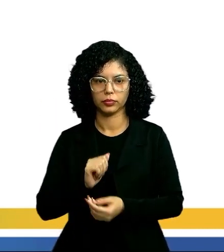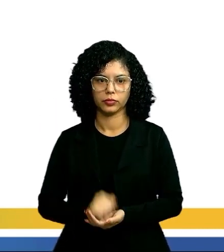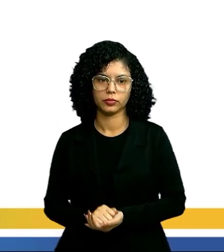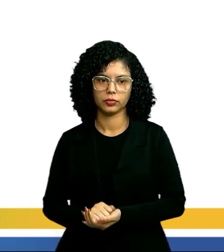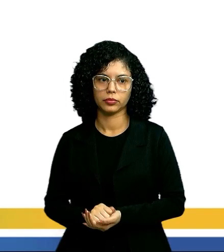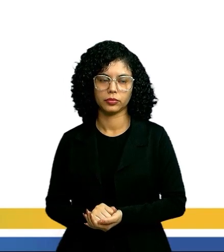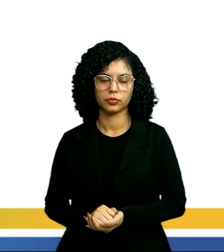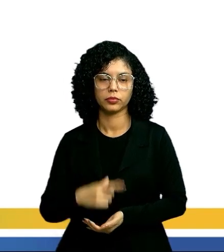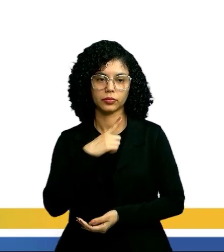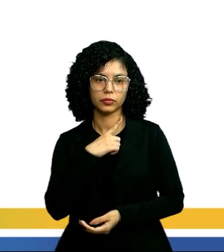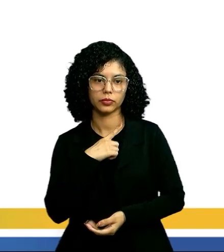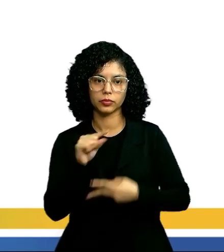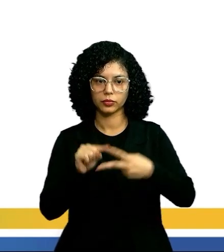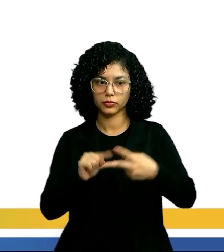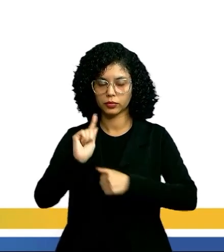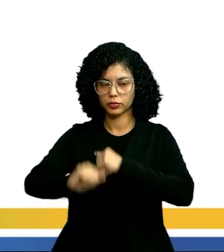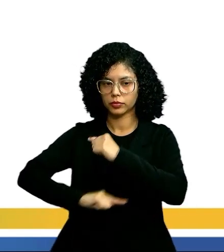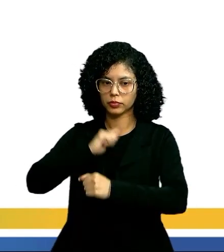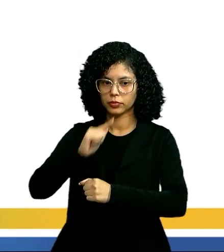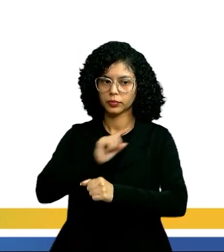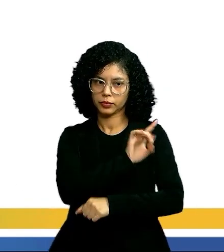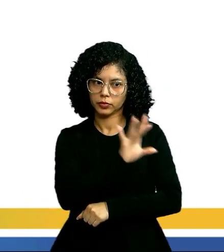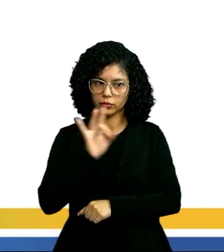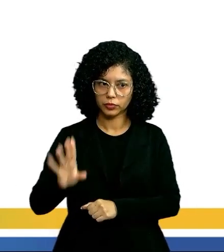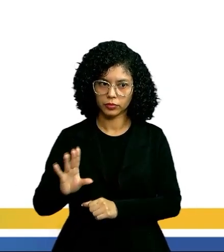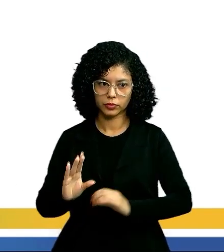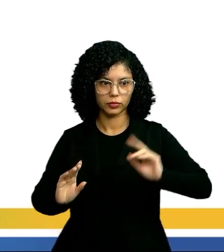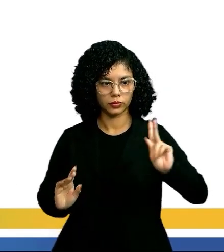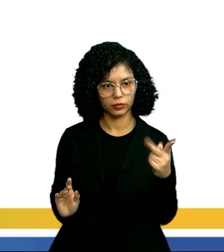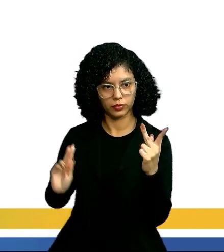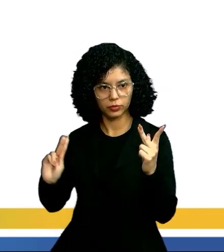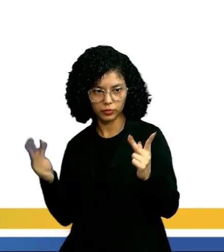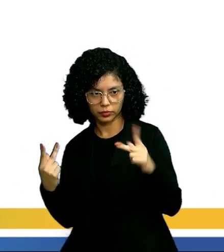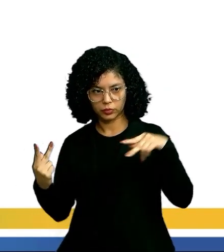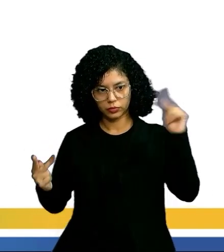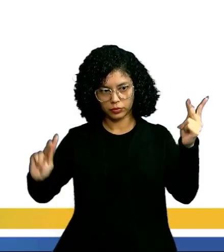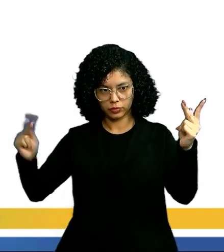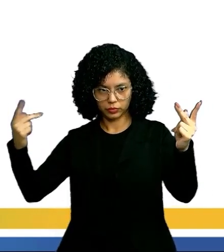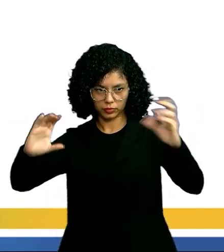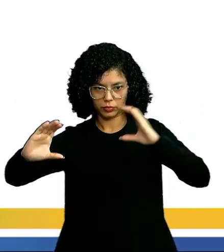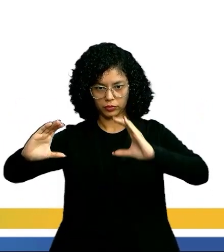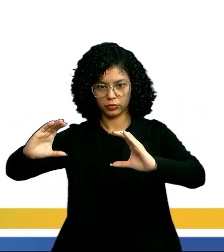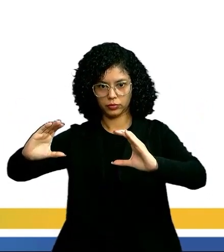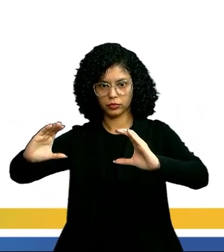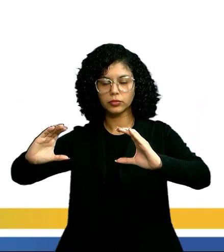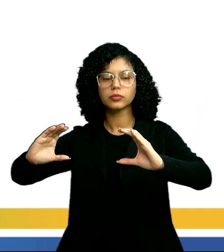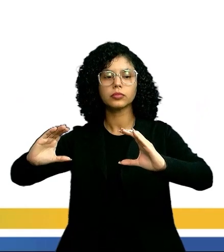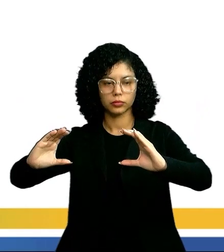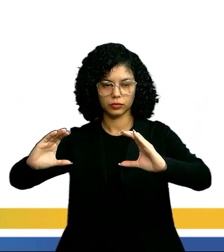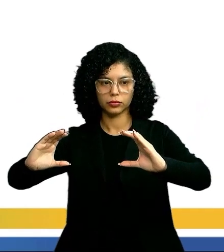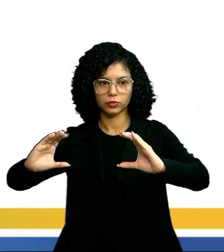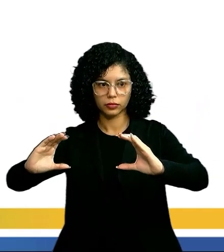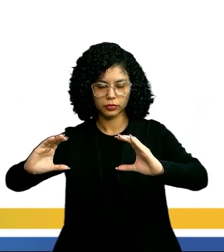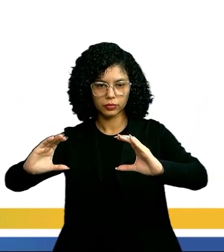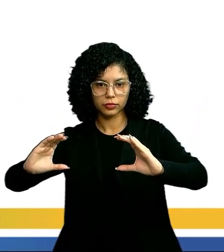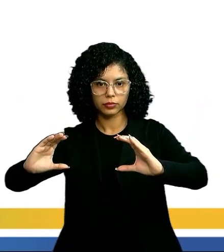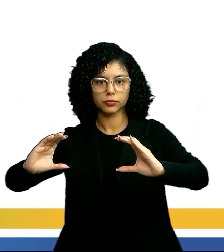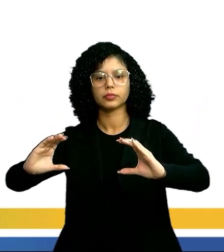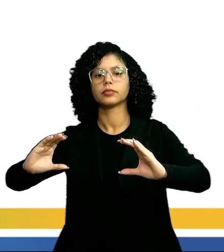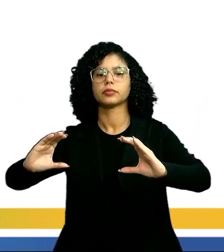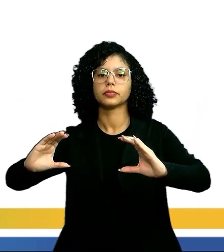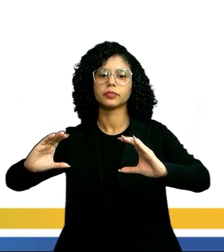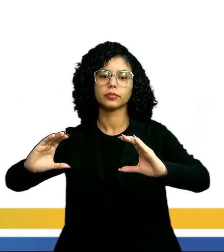desidrogenação. Então, você tem 2 átomos de hidrogênio, cada qual tem 3 átomos. Você tem 2 átomos de